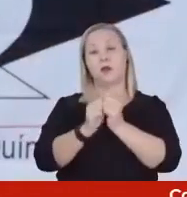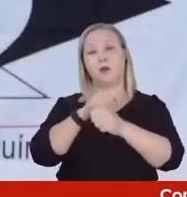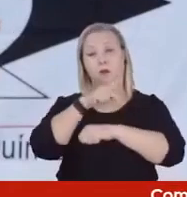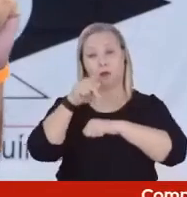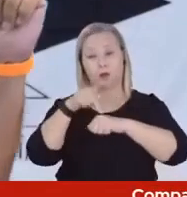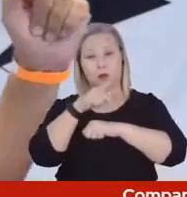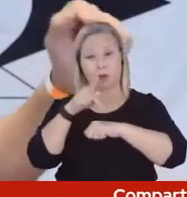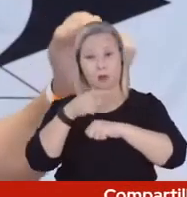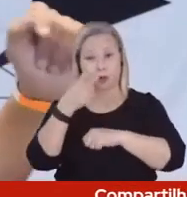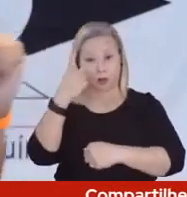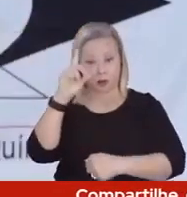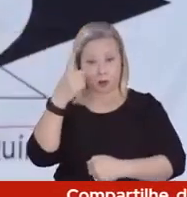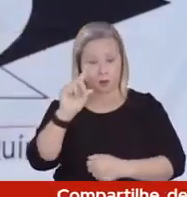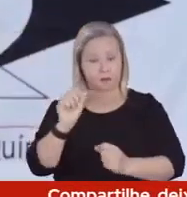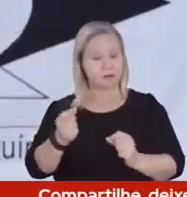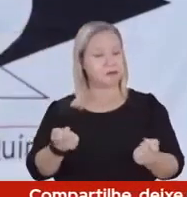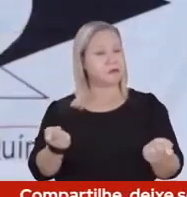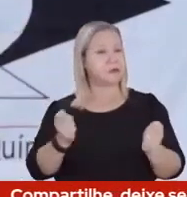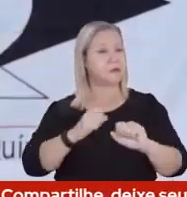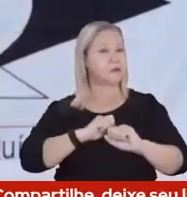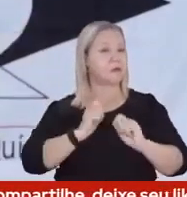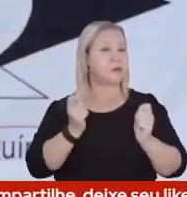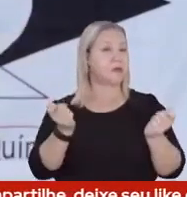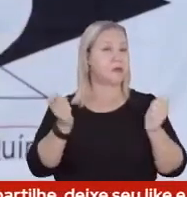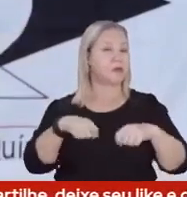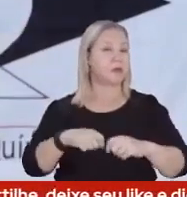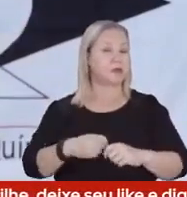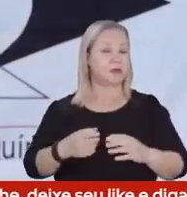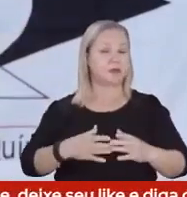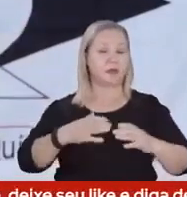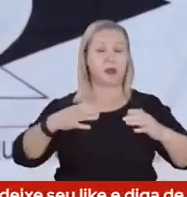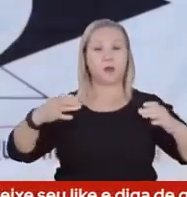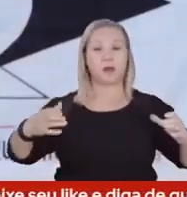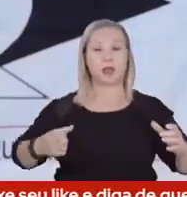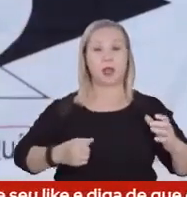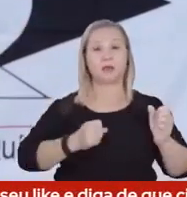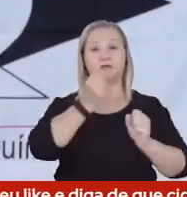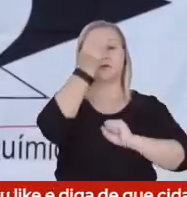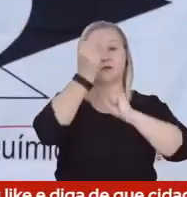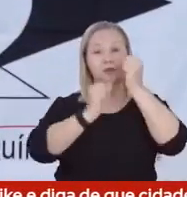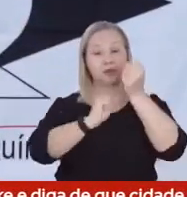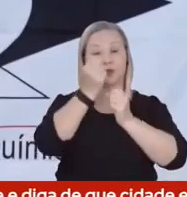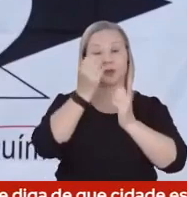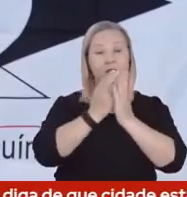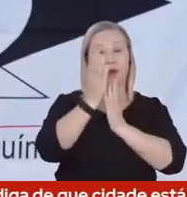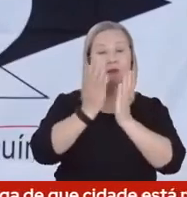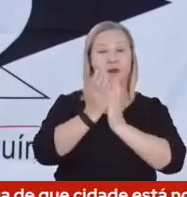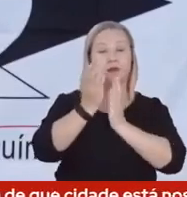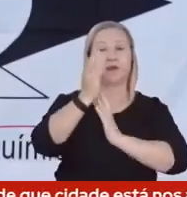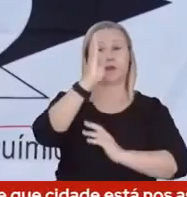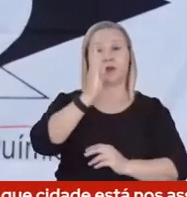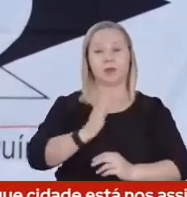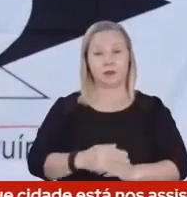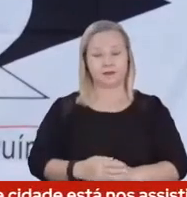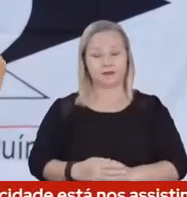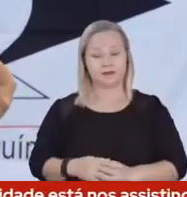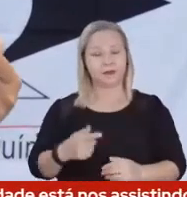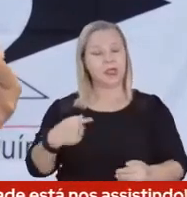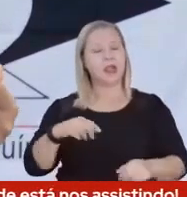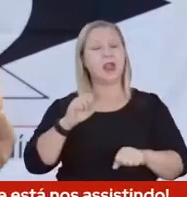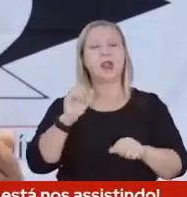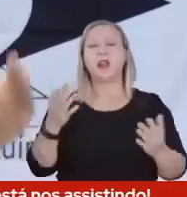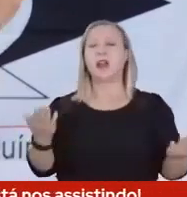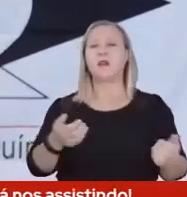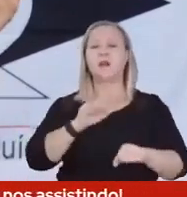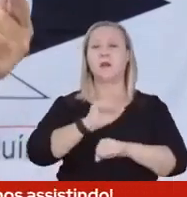nós tivéssemos ampliado o refino brasileiro. Como nós paralisamos as refinarias e como, por decisão da